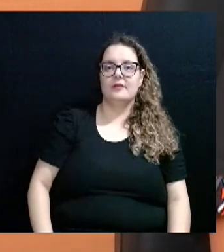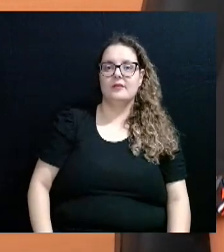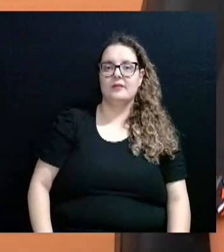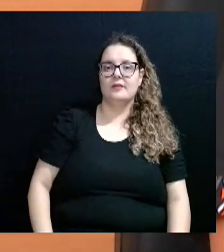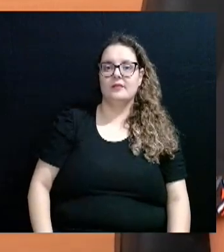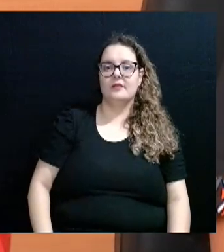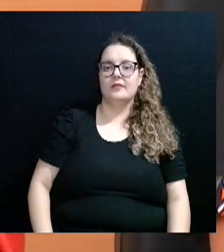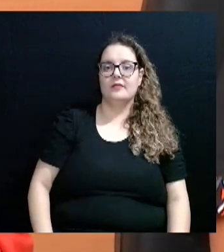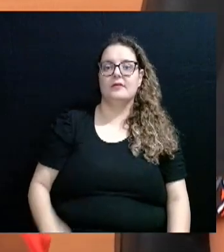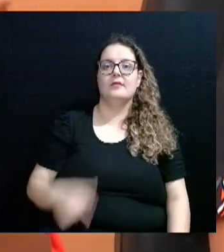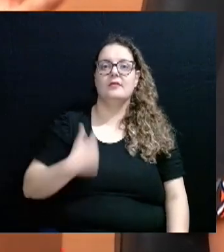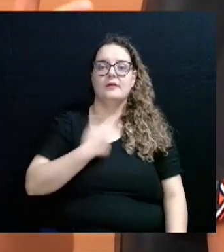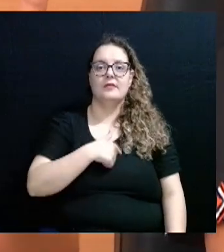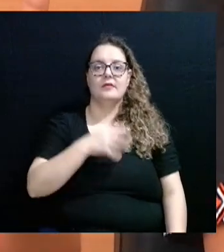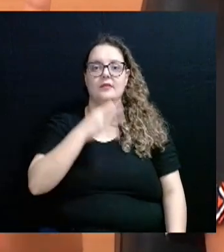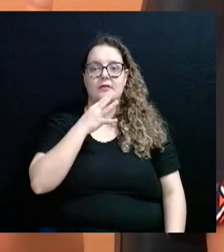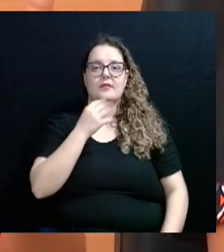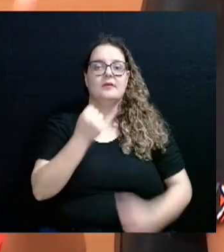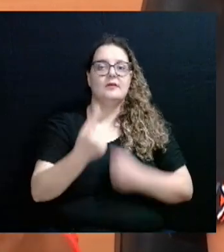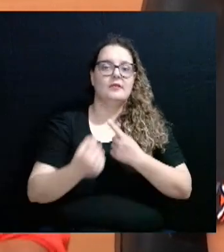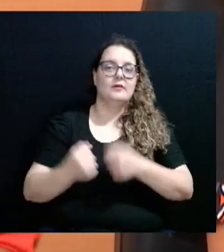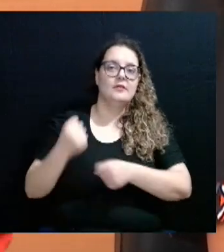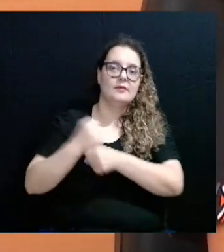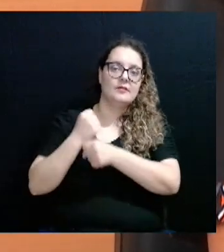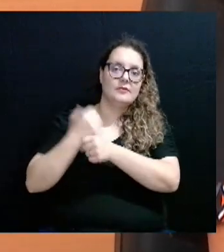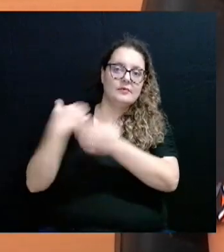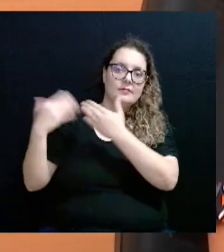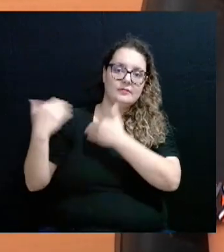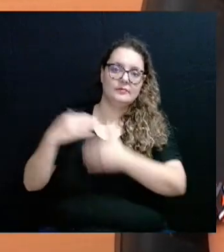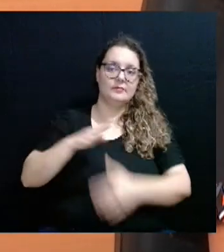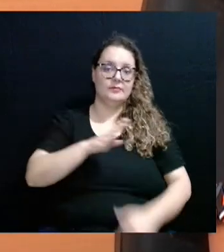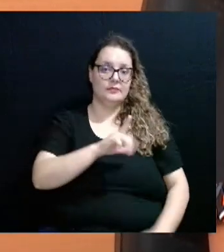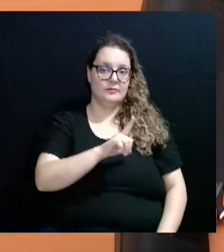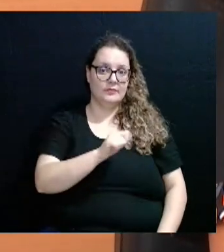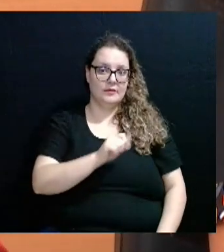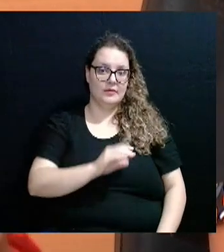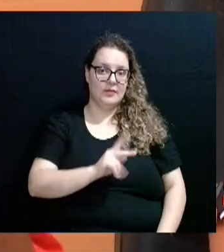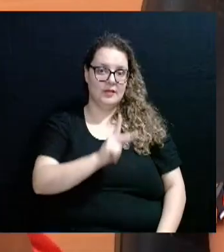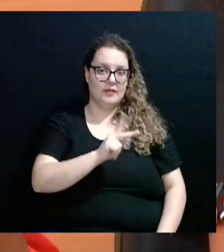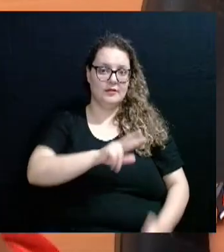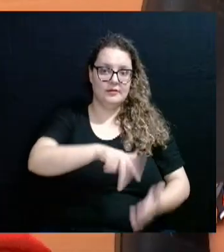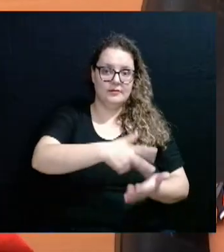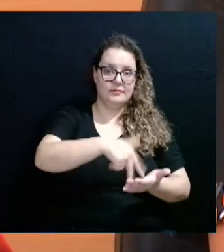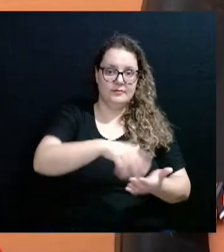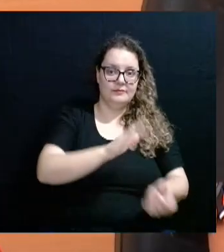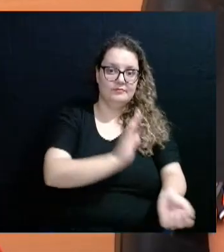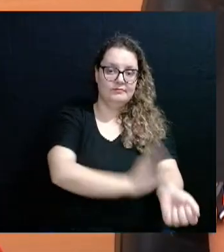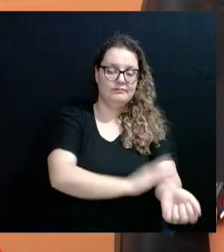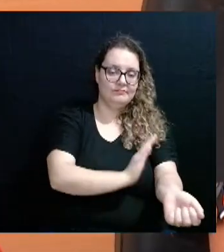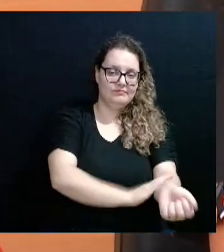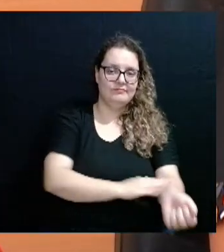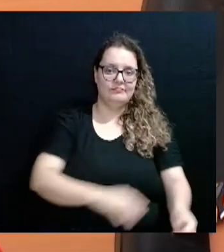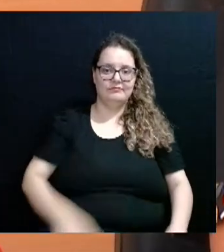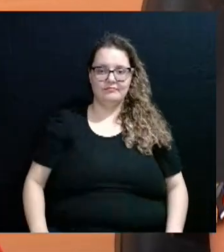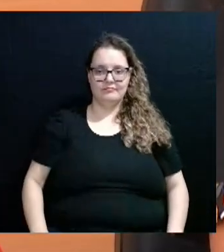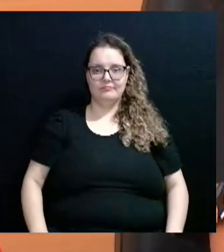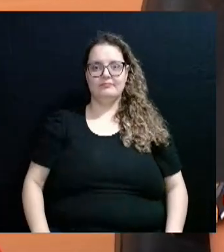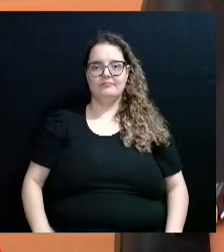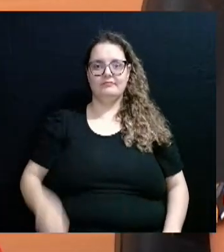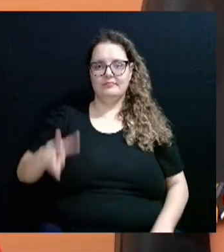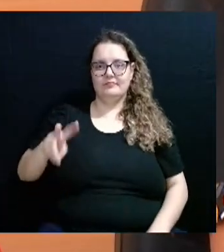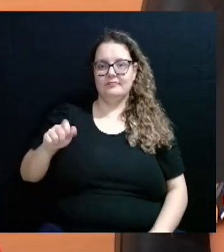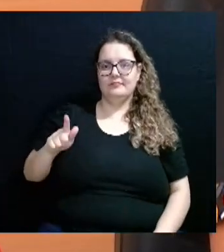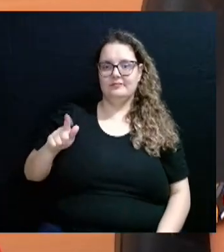há algumas décadas também. Black, hip hop na veia, Vagninho escritor